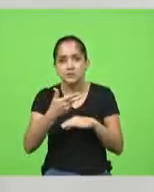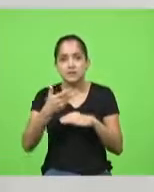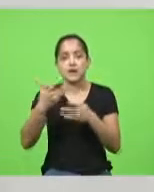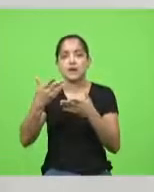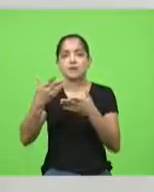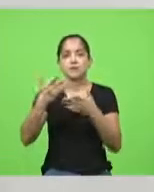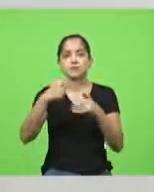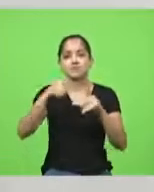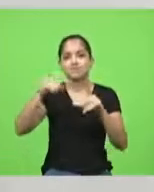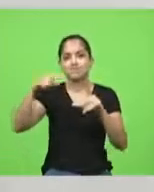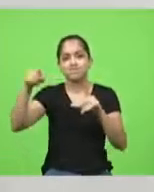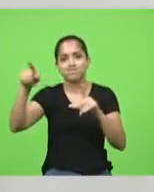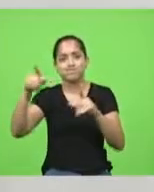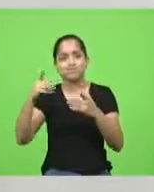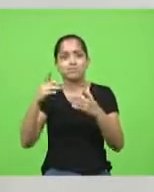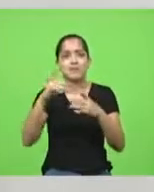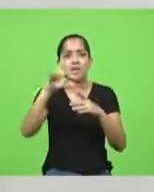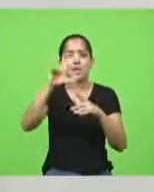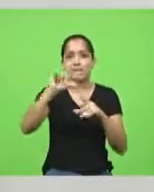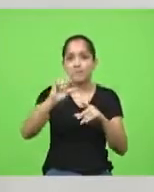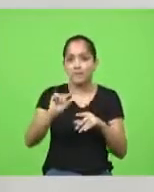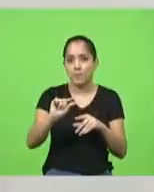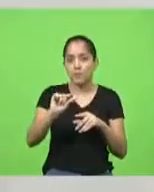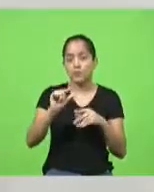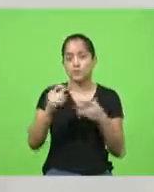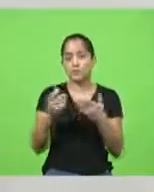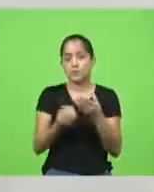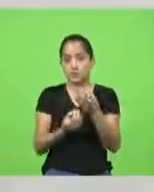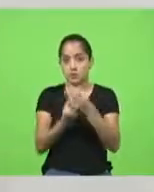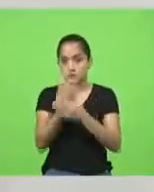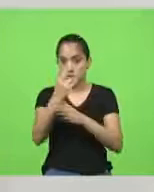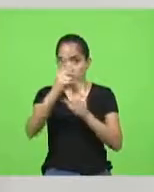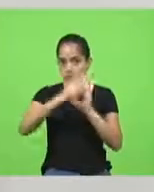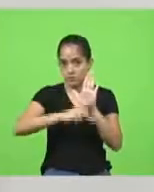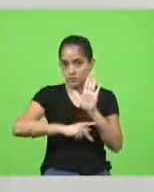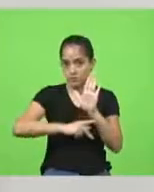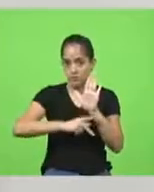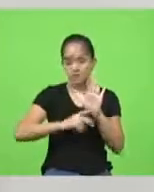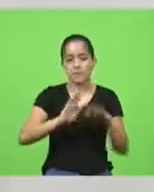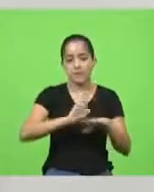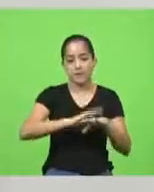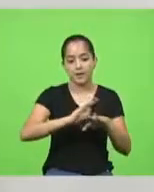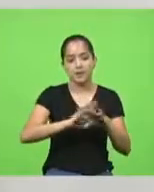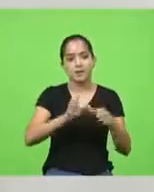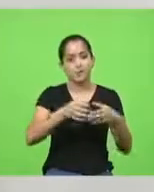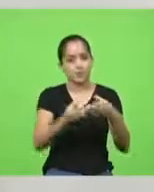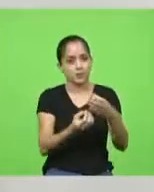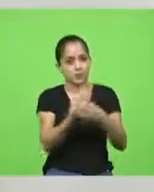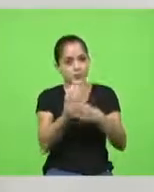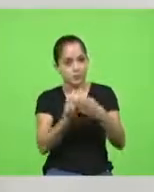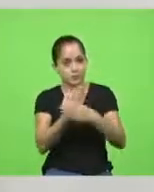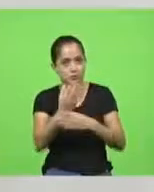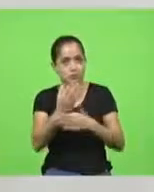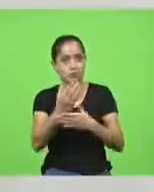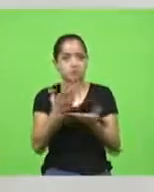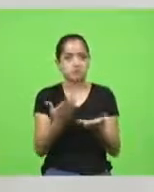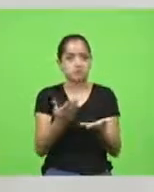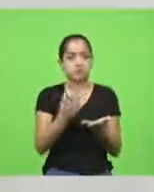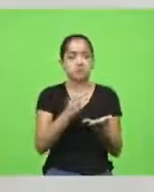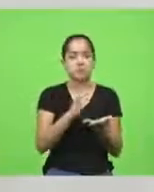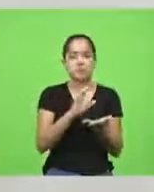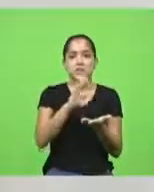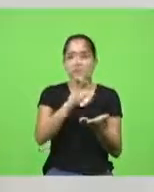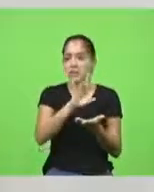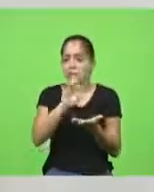muito baixa. Portanto, criamos um programa para que o produtor possa fazer investimentos individuais e também